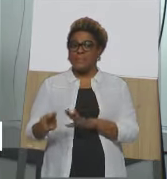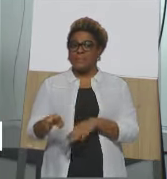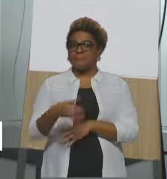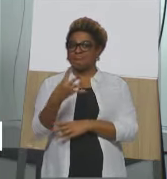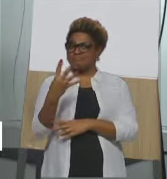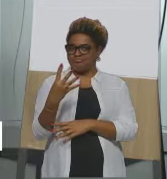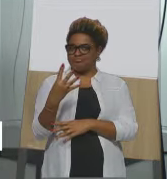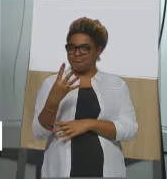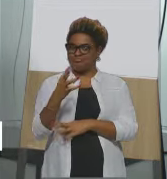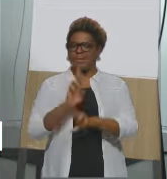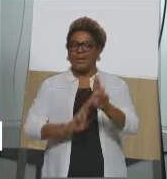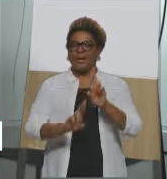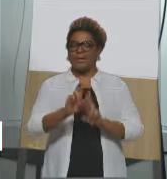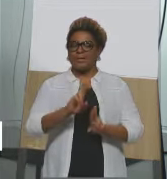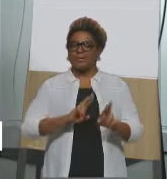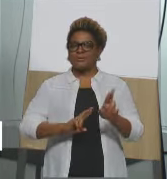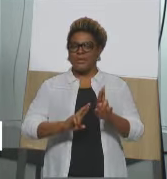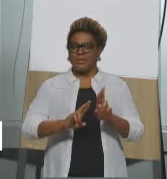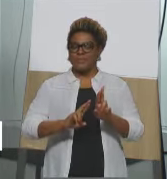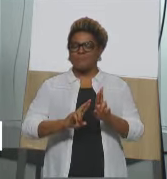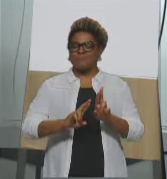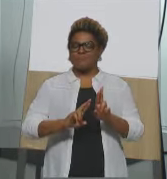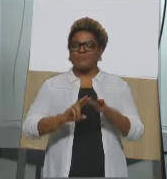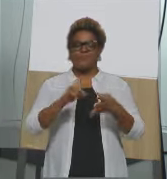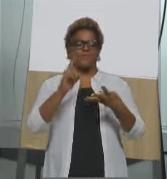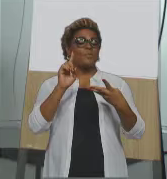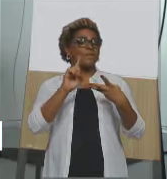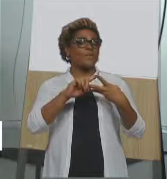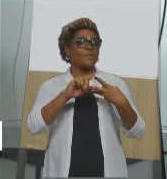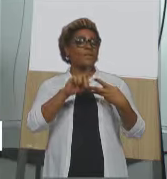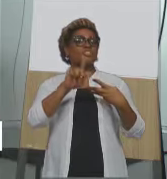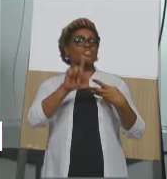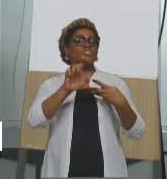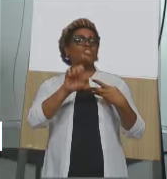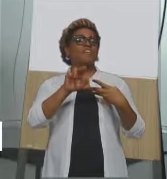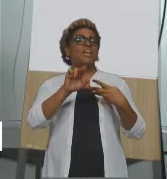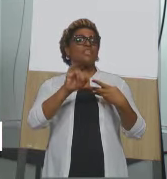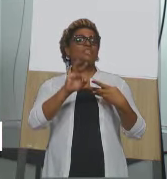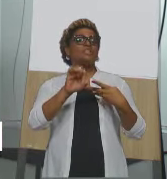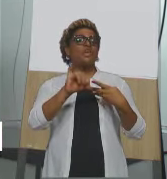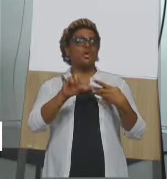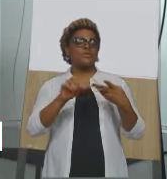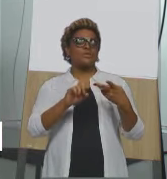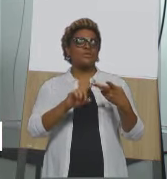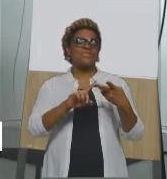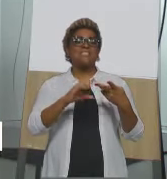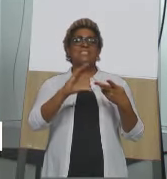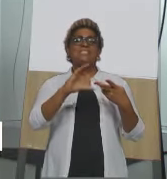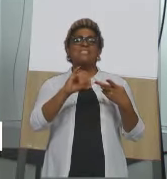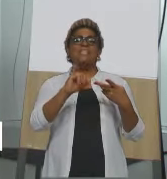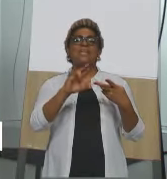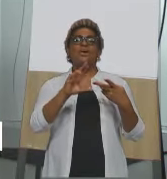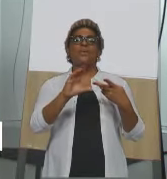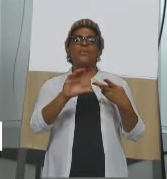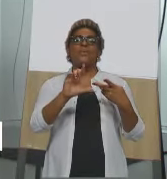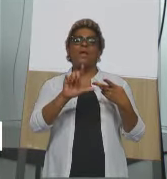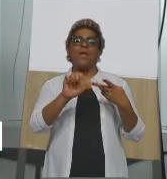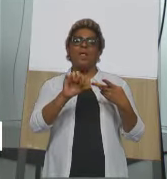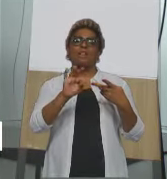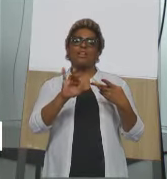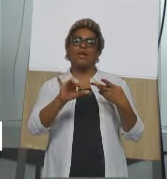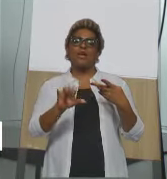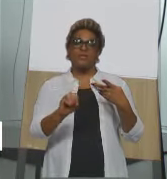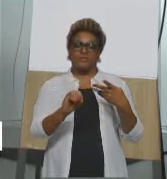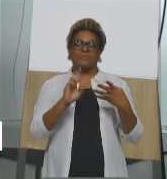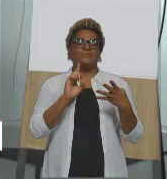sistemas. Trabalhamos aí sobre o sistema digestório, respiratório, circulatório, e na última aula a gente fez aí mostrando a